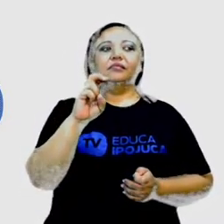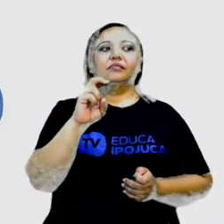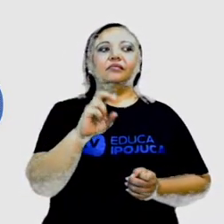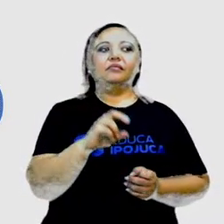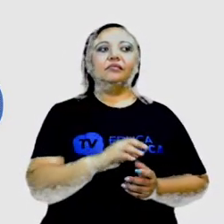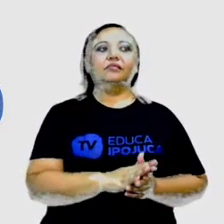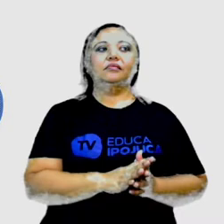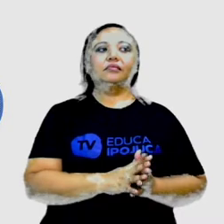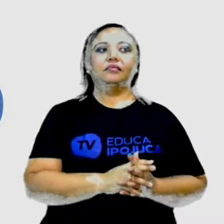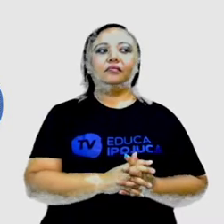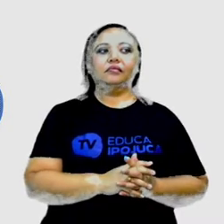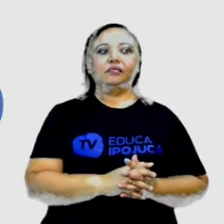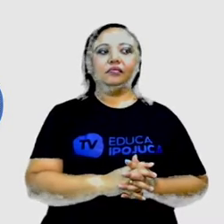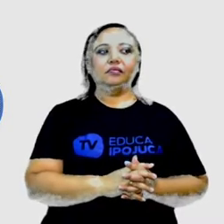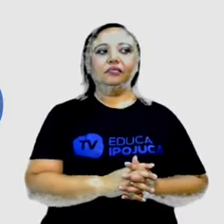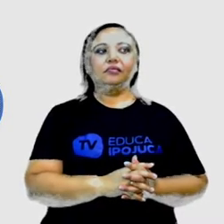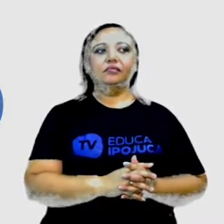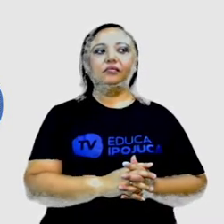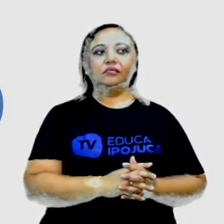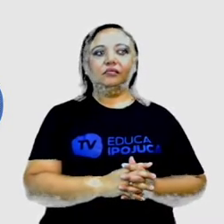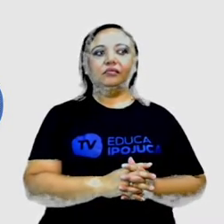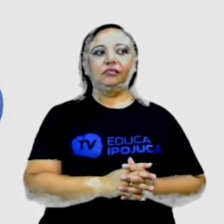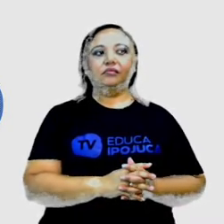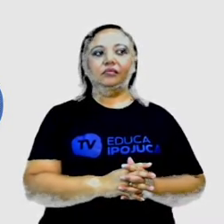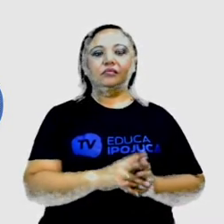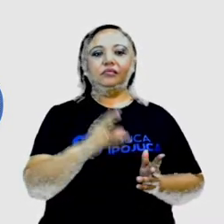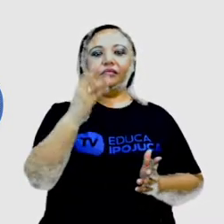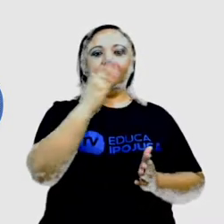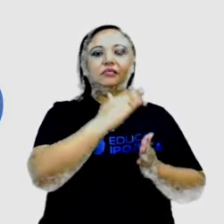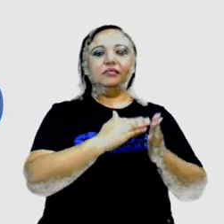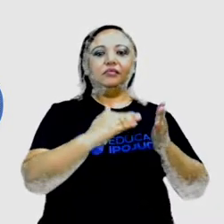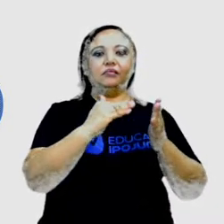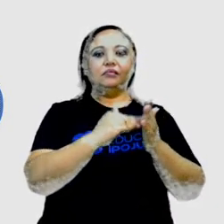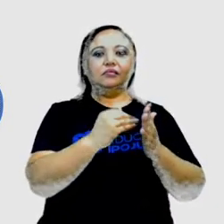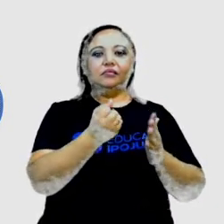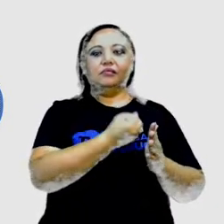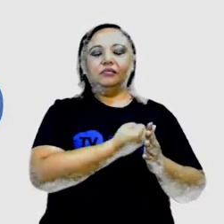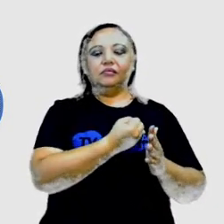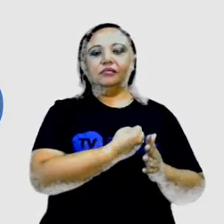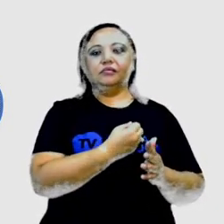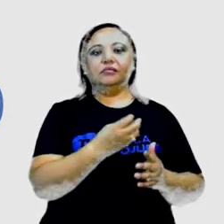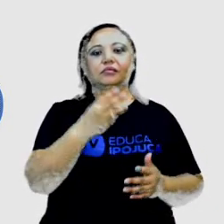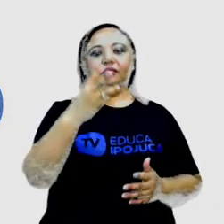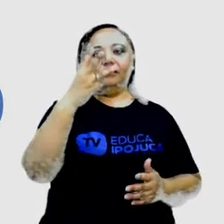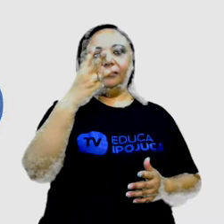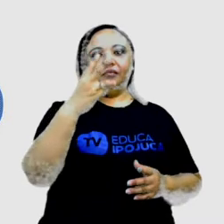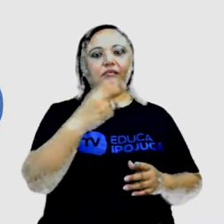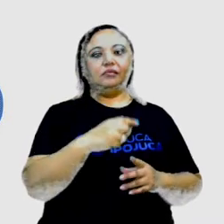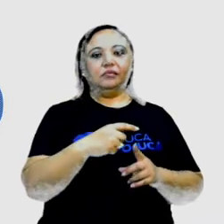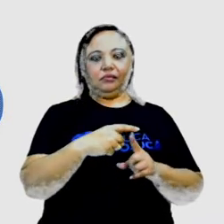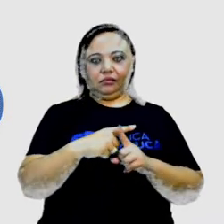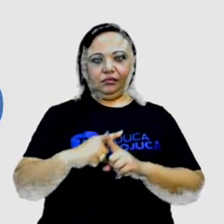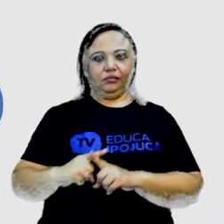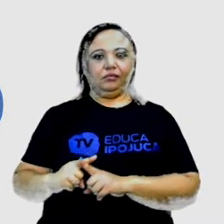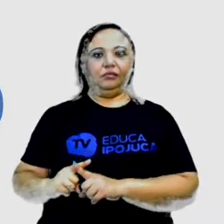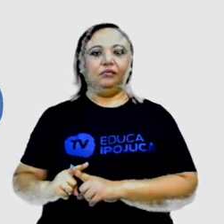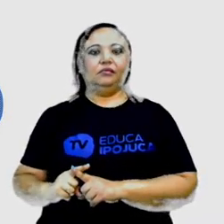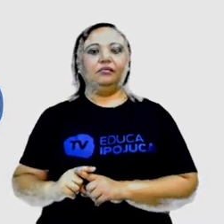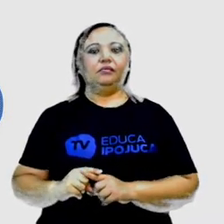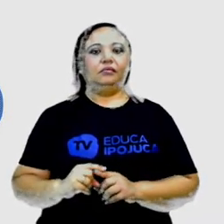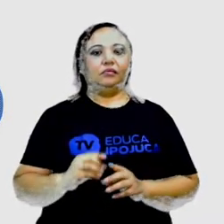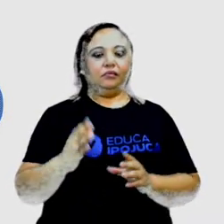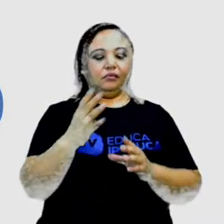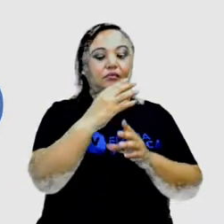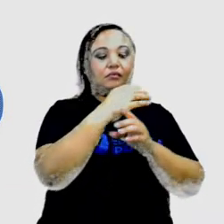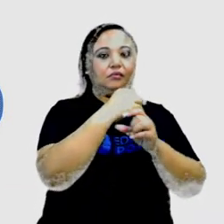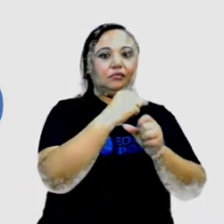tem um detalhezinho. Todos os números múltiplos de 3, quando a gente soma eles, vai a soma dos